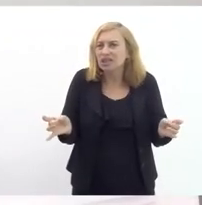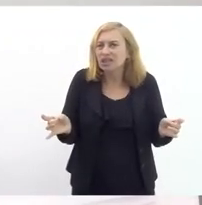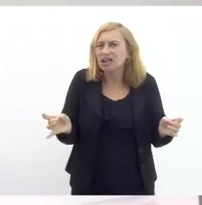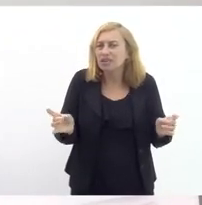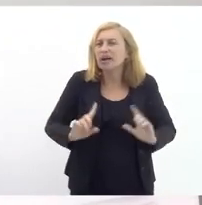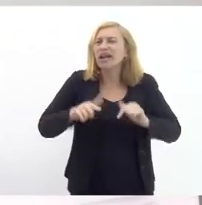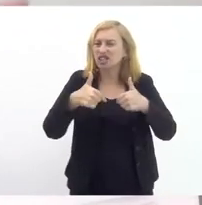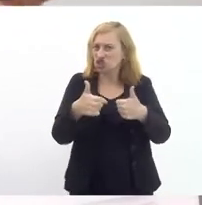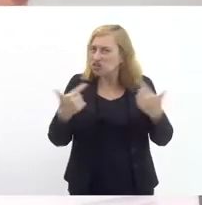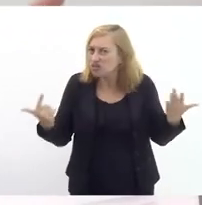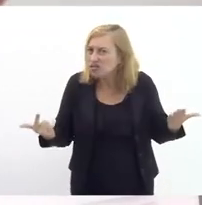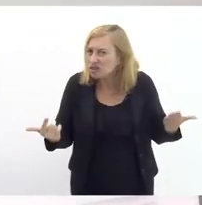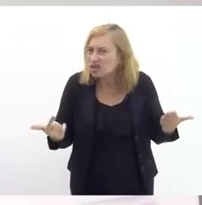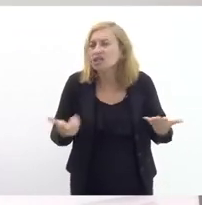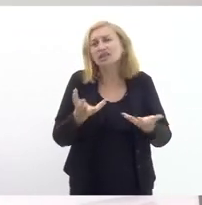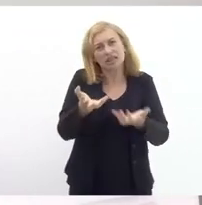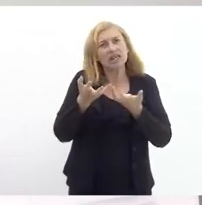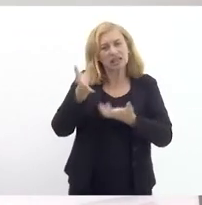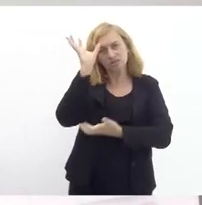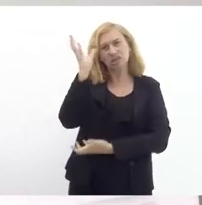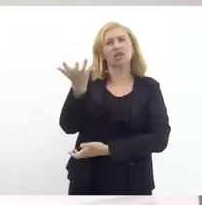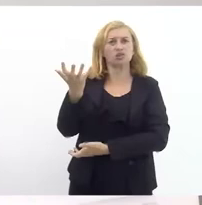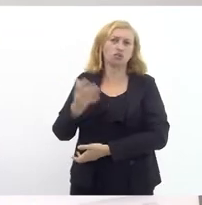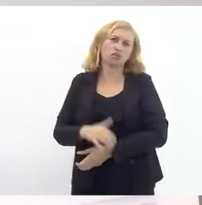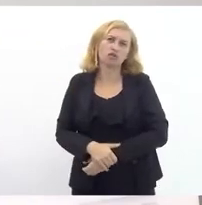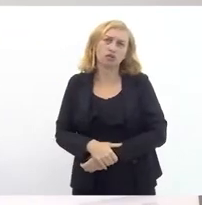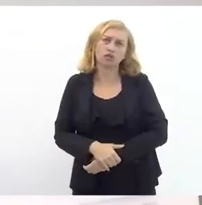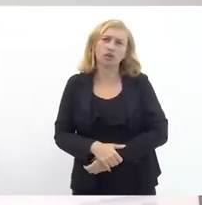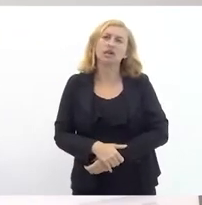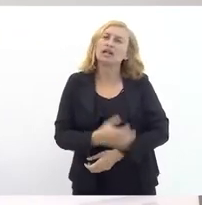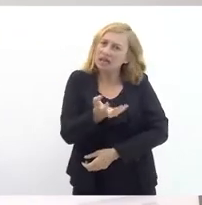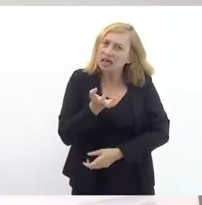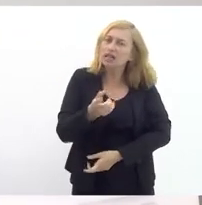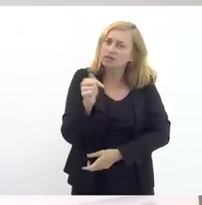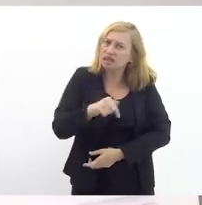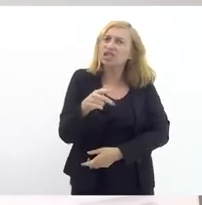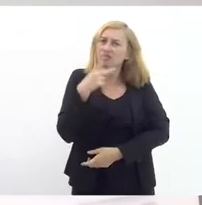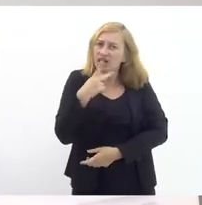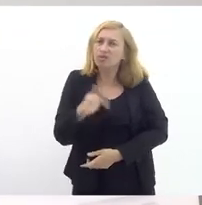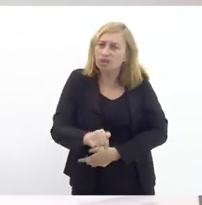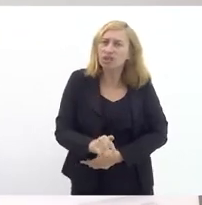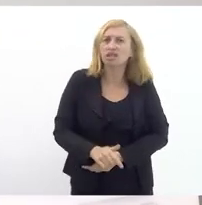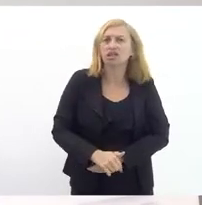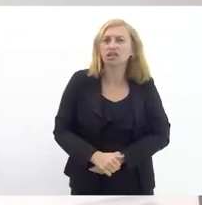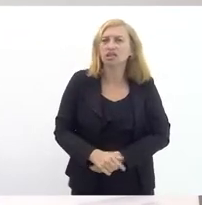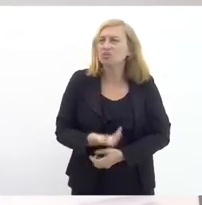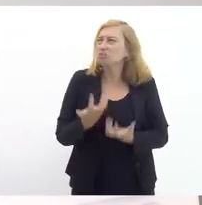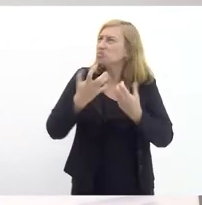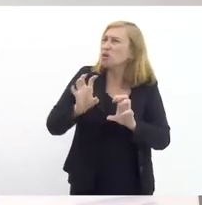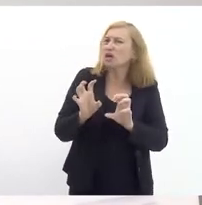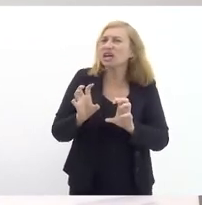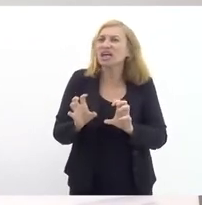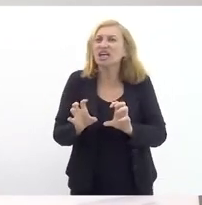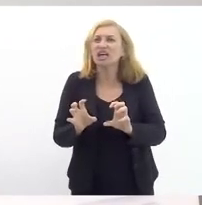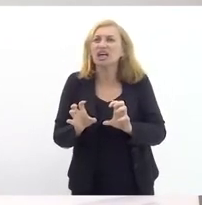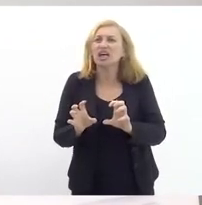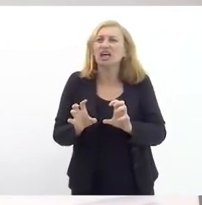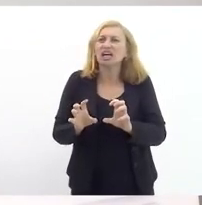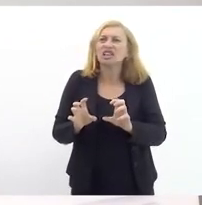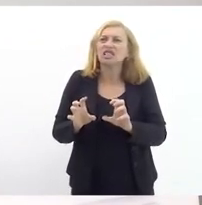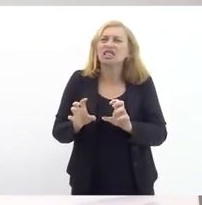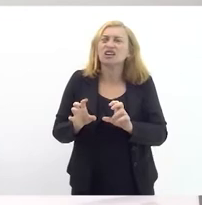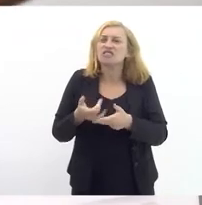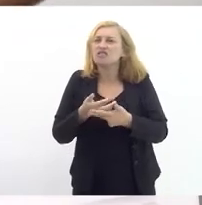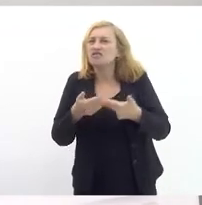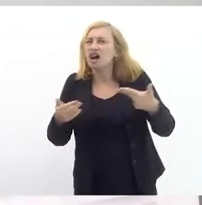Nós queremos soluções. É disso que a gente está falando aqui. Nós não queremos que 1.000